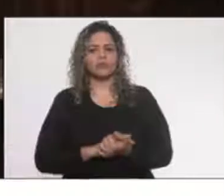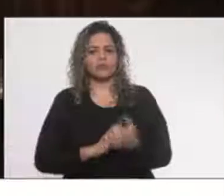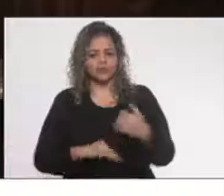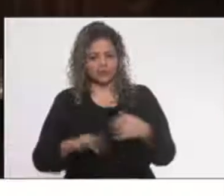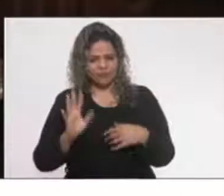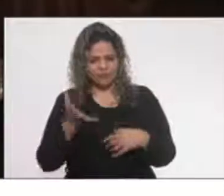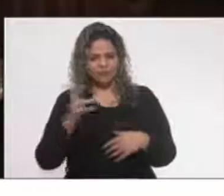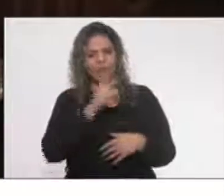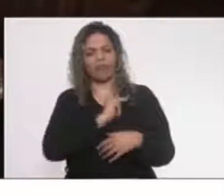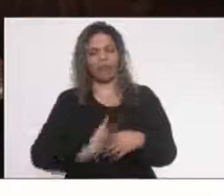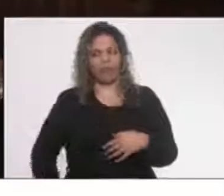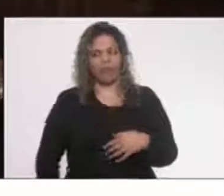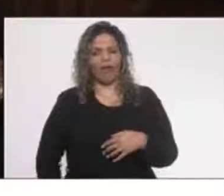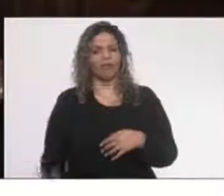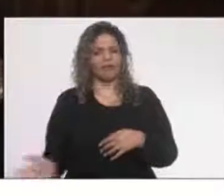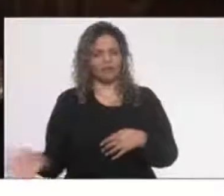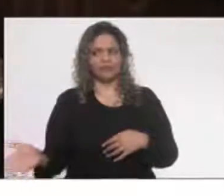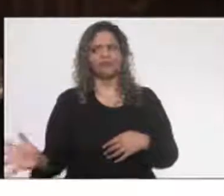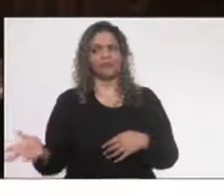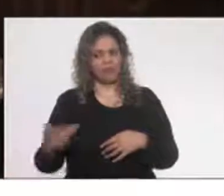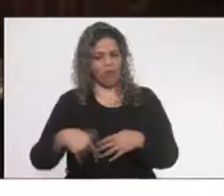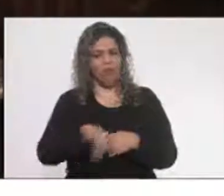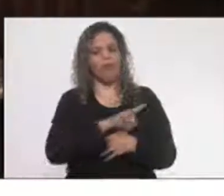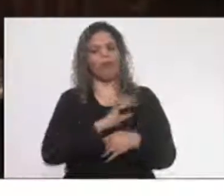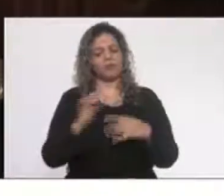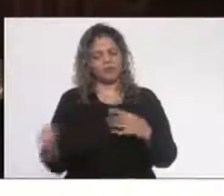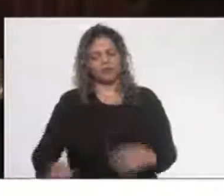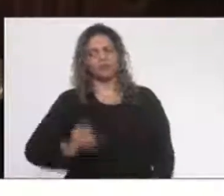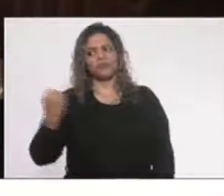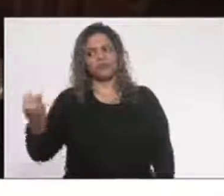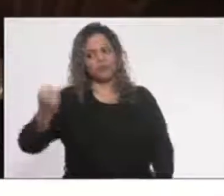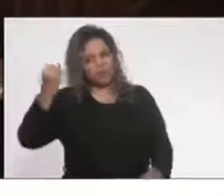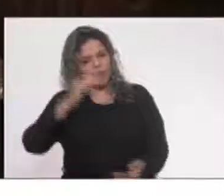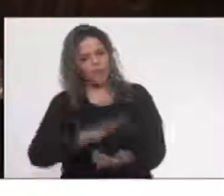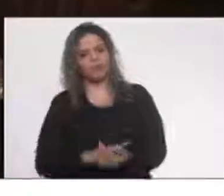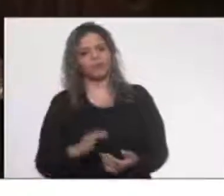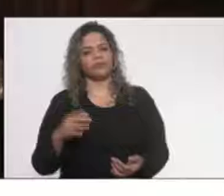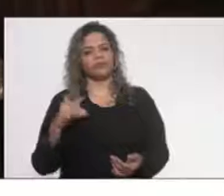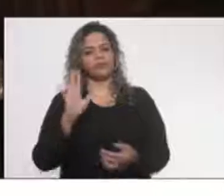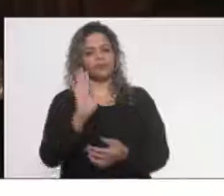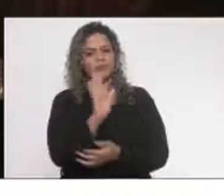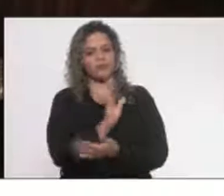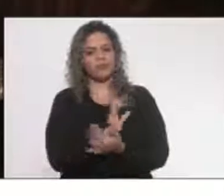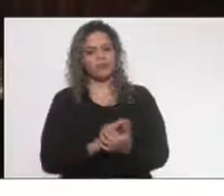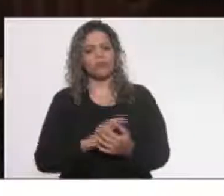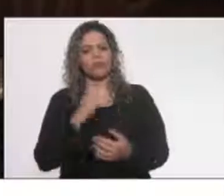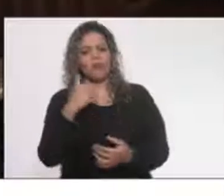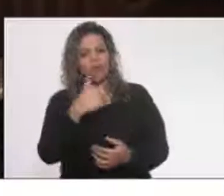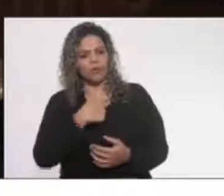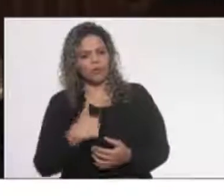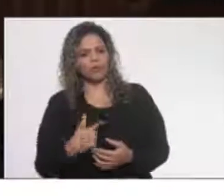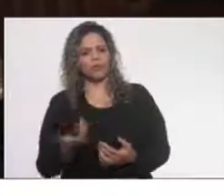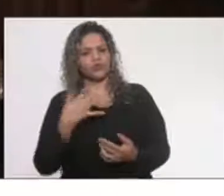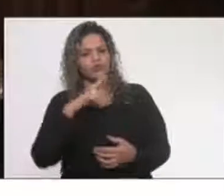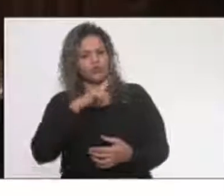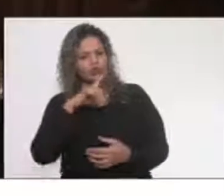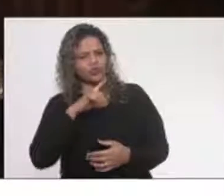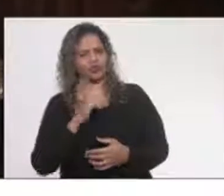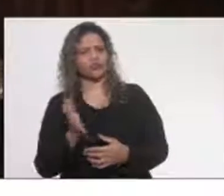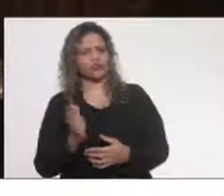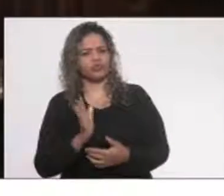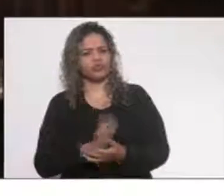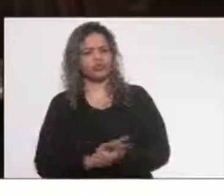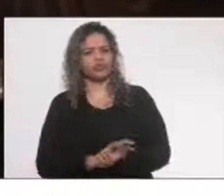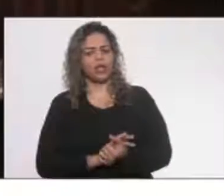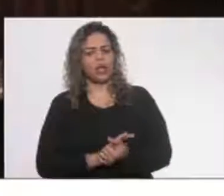senhor presidente, trazer um elemento fundamental nessa discussão toda. Eu tive